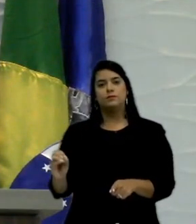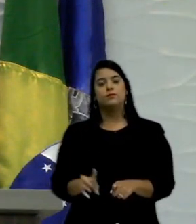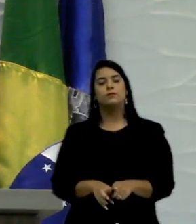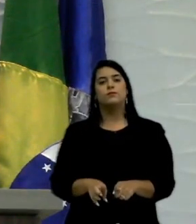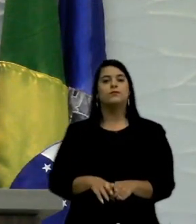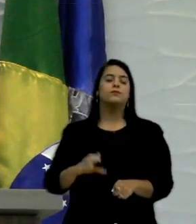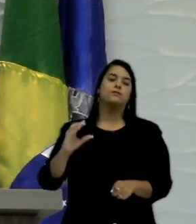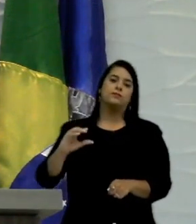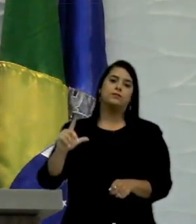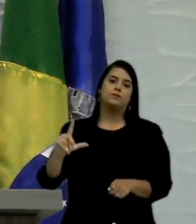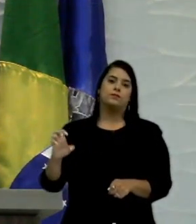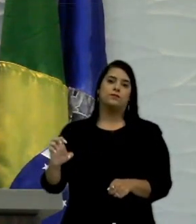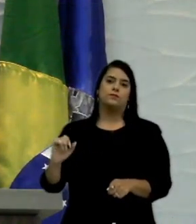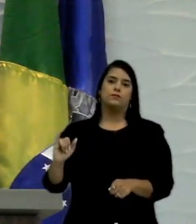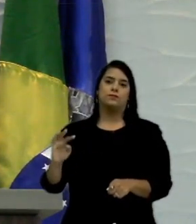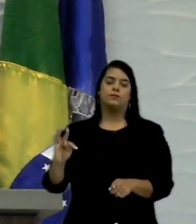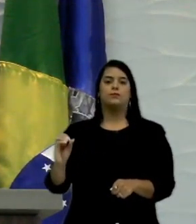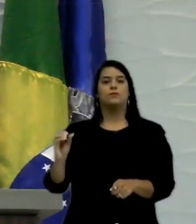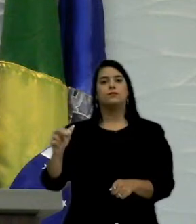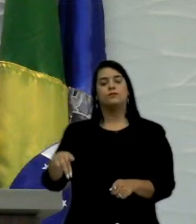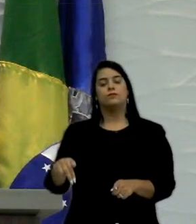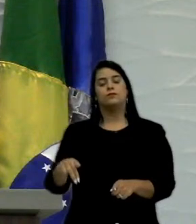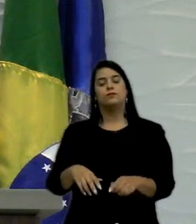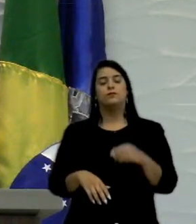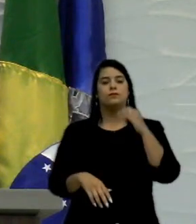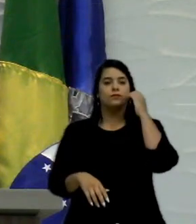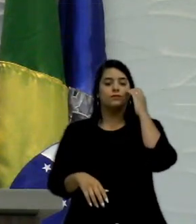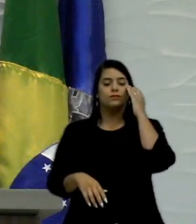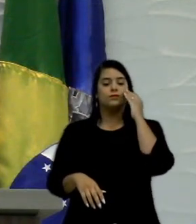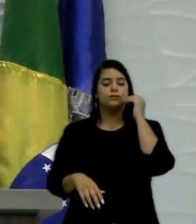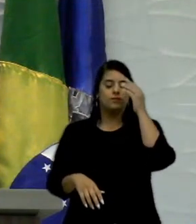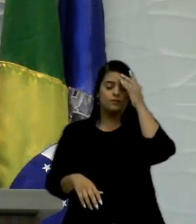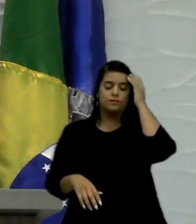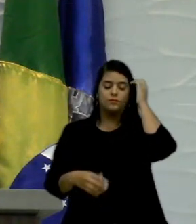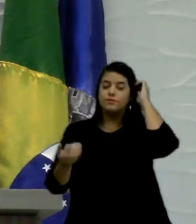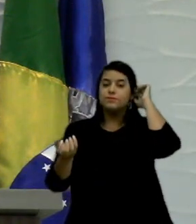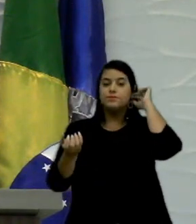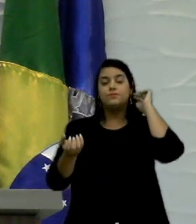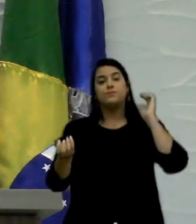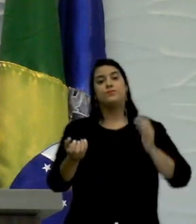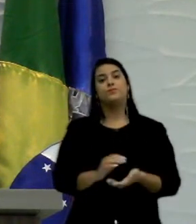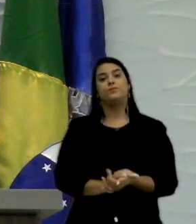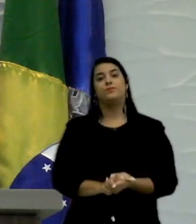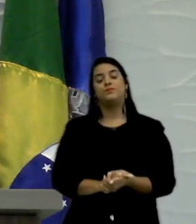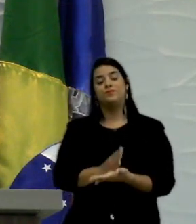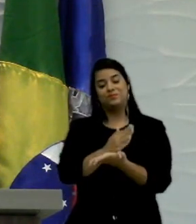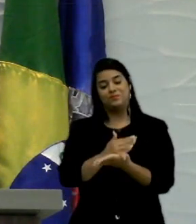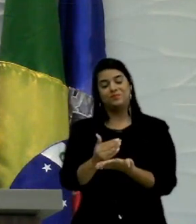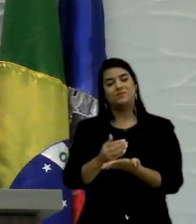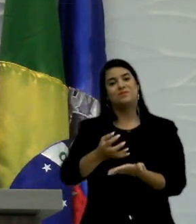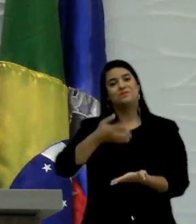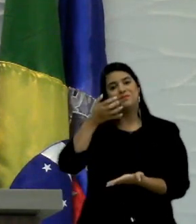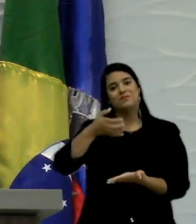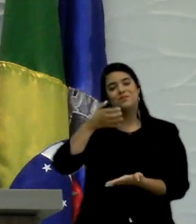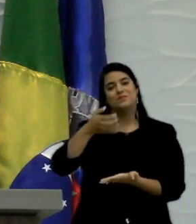Cleiton Batista, da comunidade do Gama. Quero iniciar aqui minha fala convidando